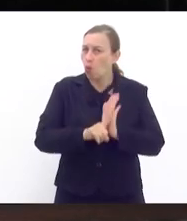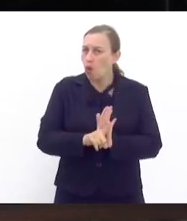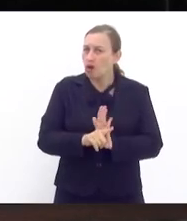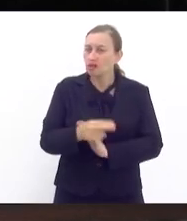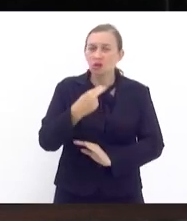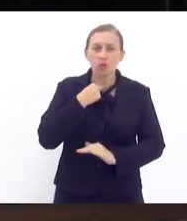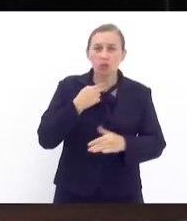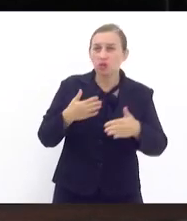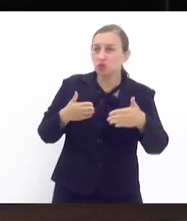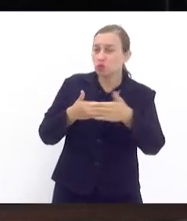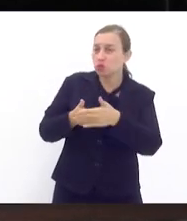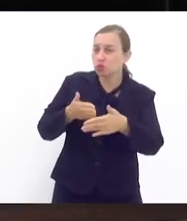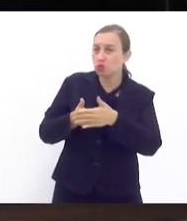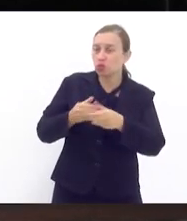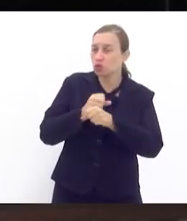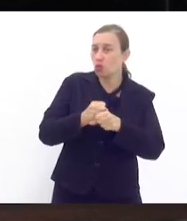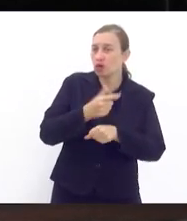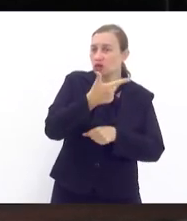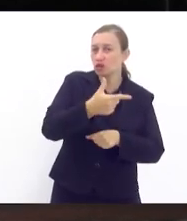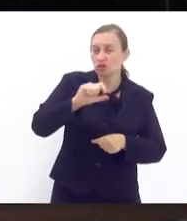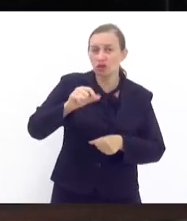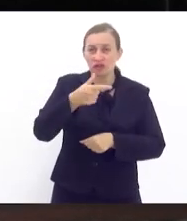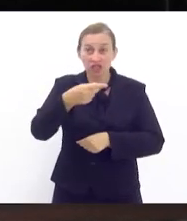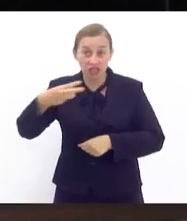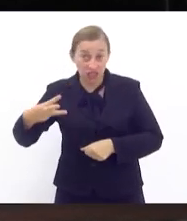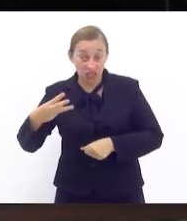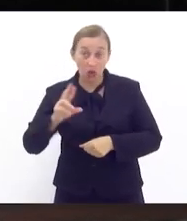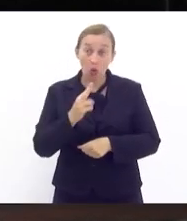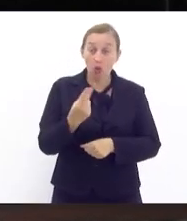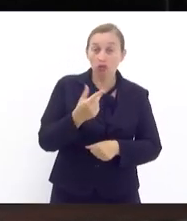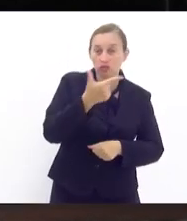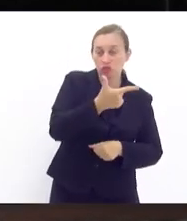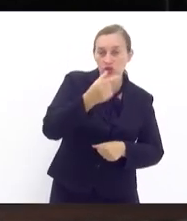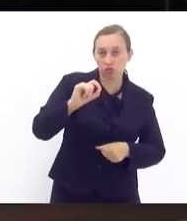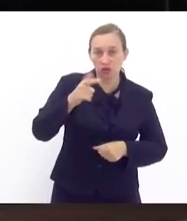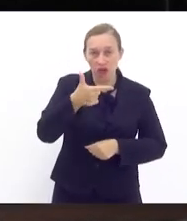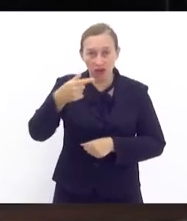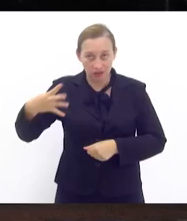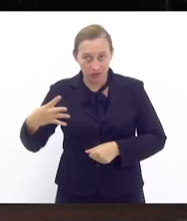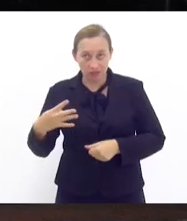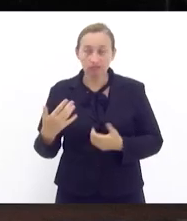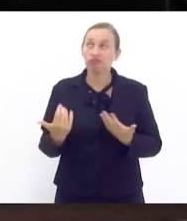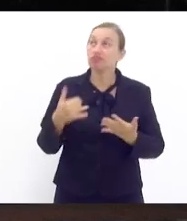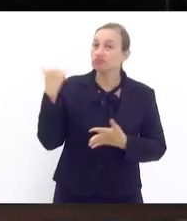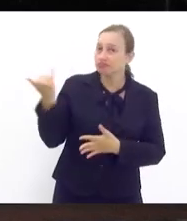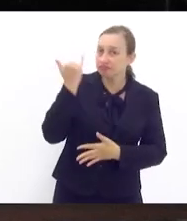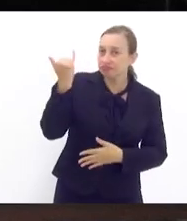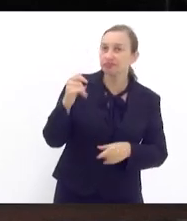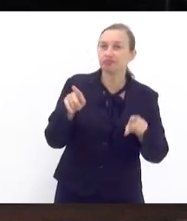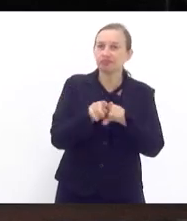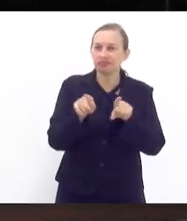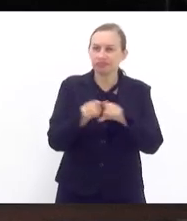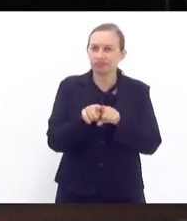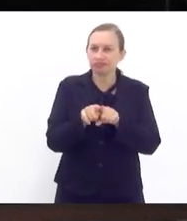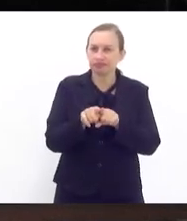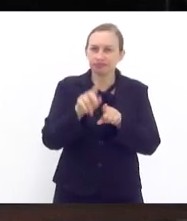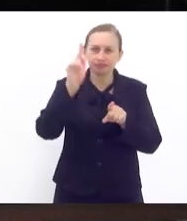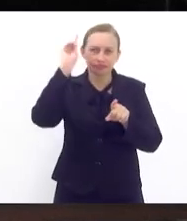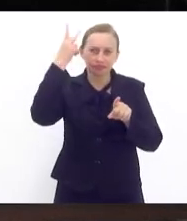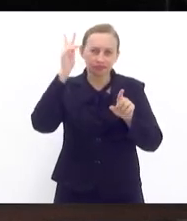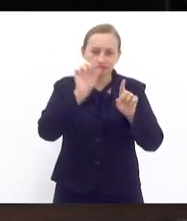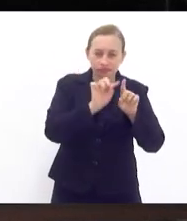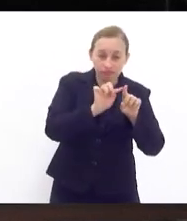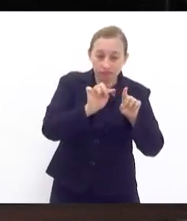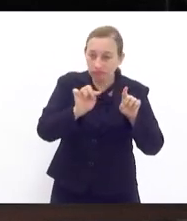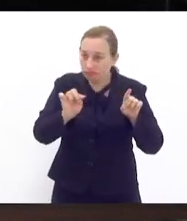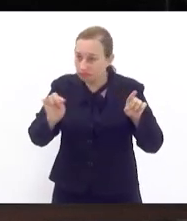ser limitada ao ano de 2023 ou ao ano de 2024. Talvez fosse importante fazer um marco histórico. E